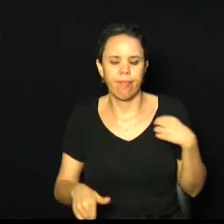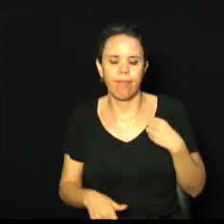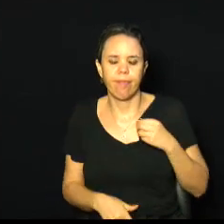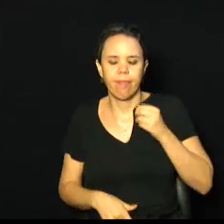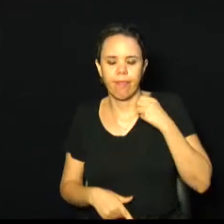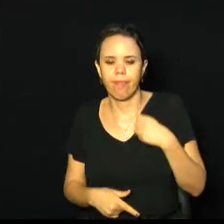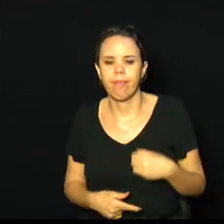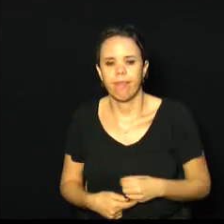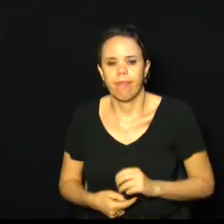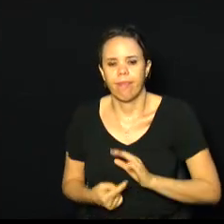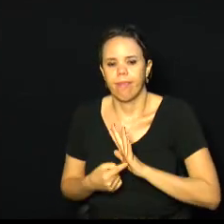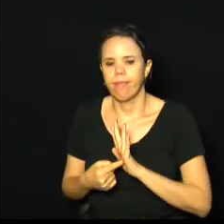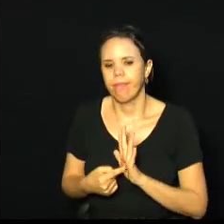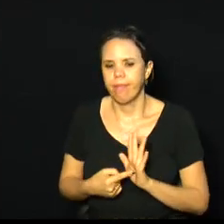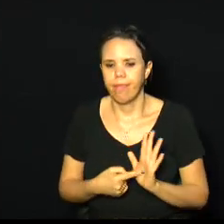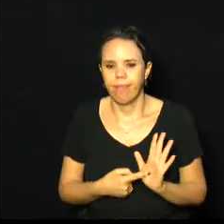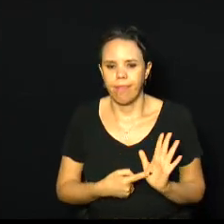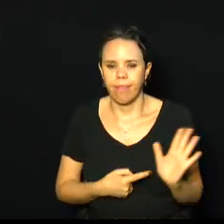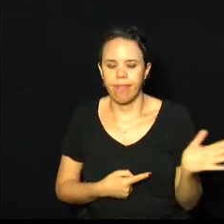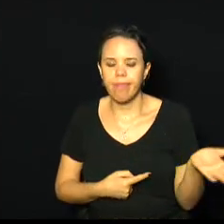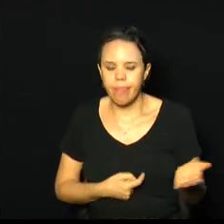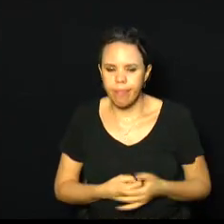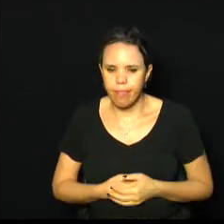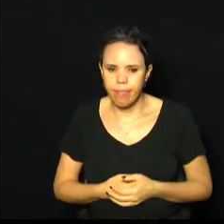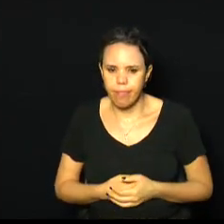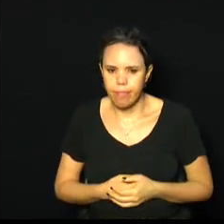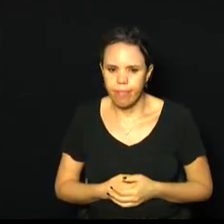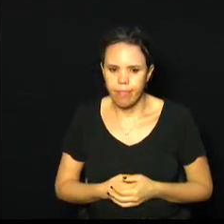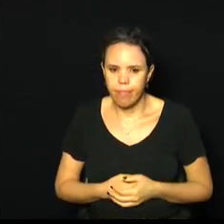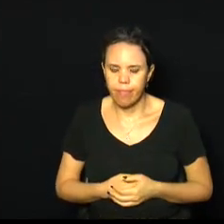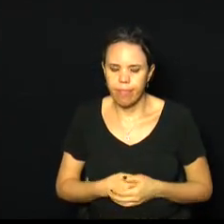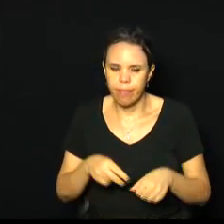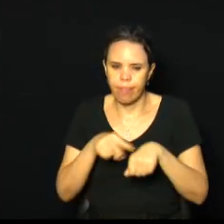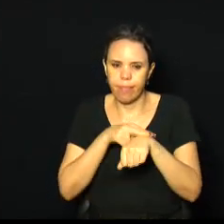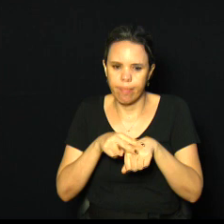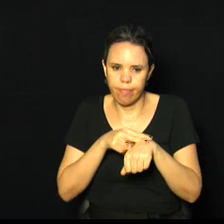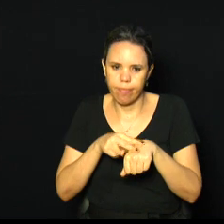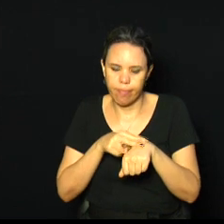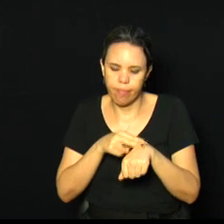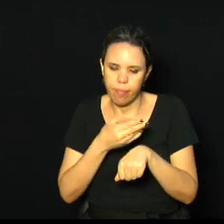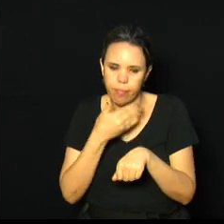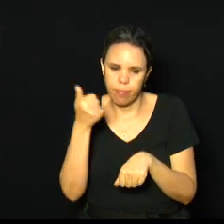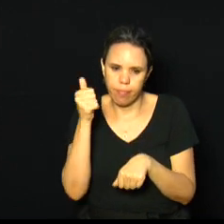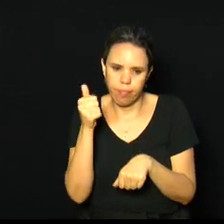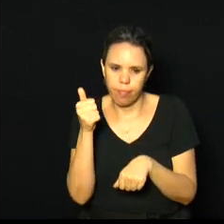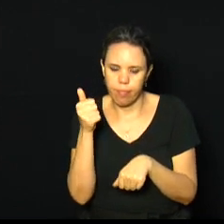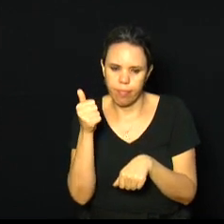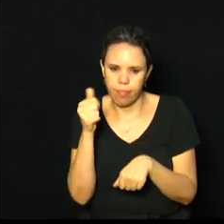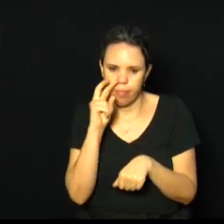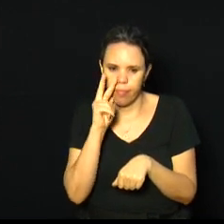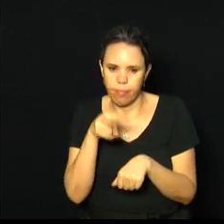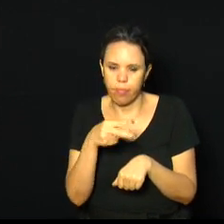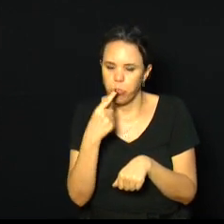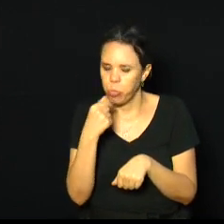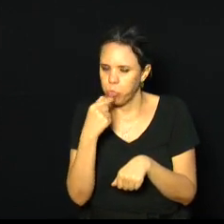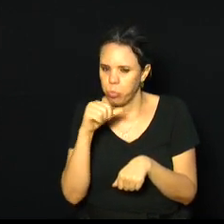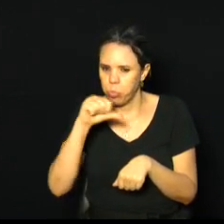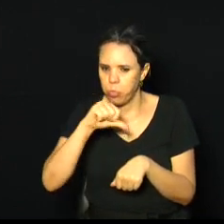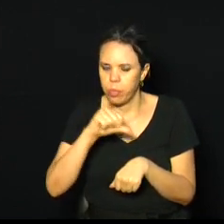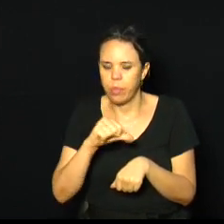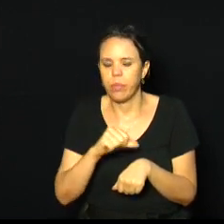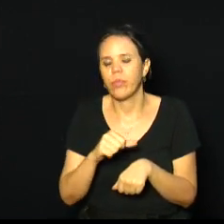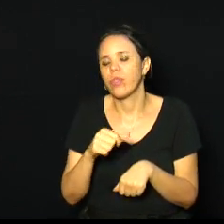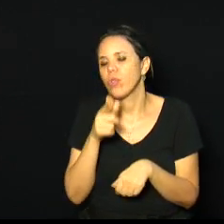vai colocar, né, onde você vê verde, é uma situação um pouco melhor, onde você vê vermelho. Então, o rio